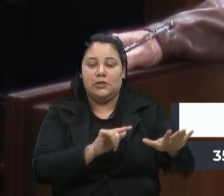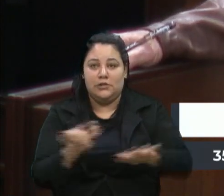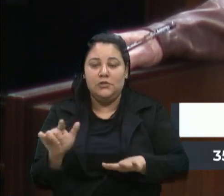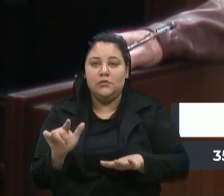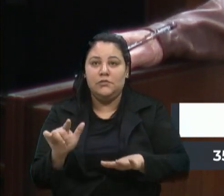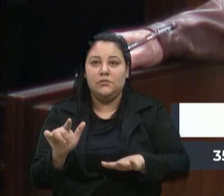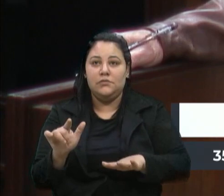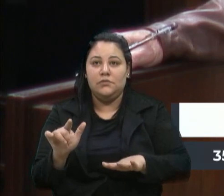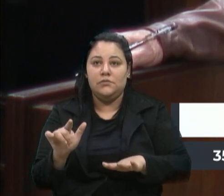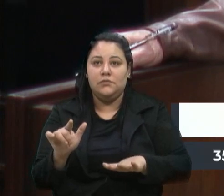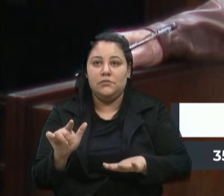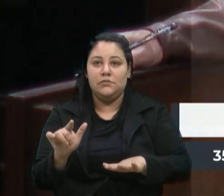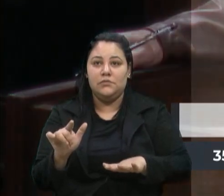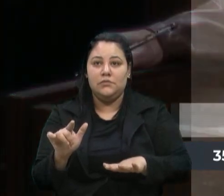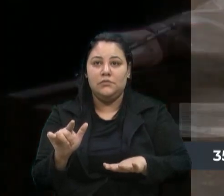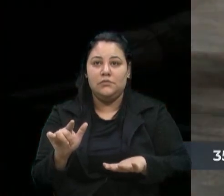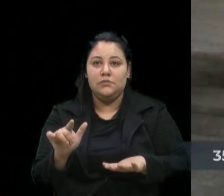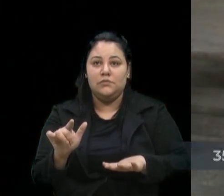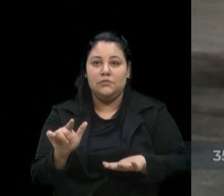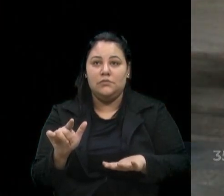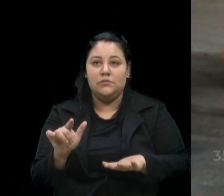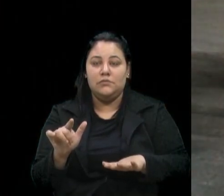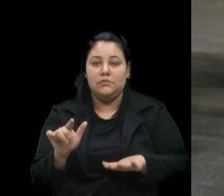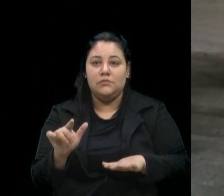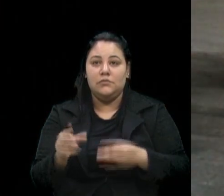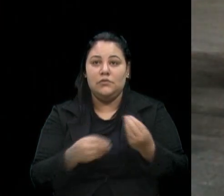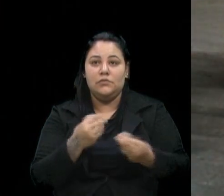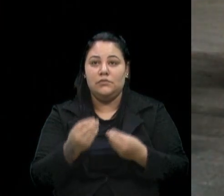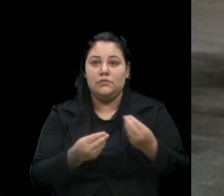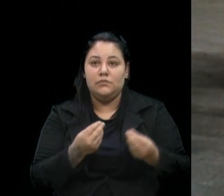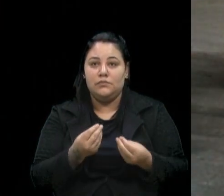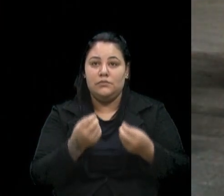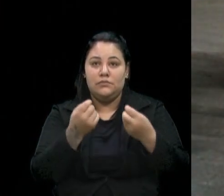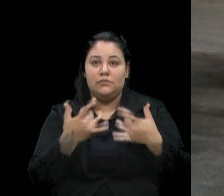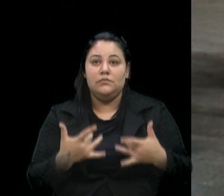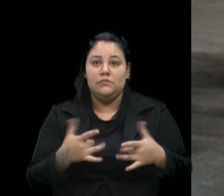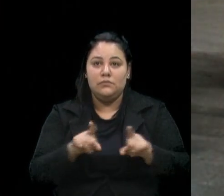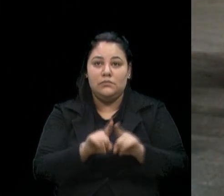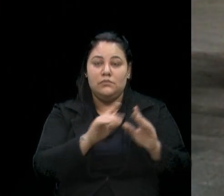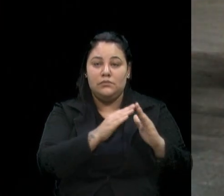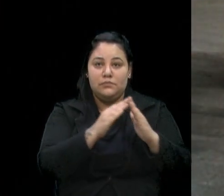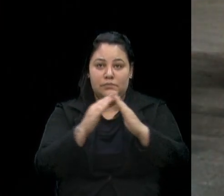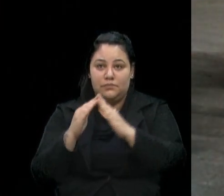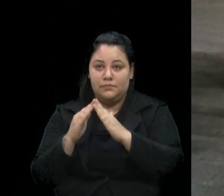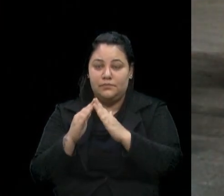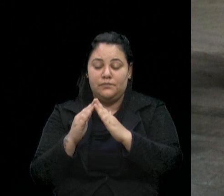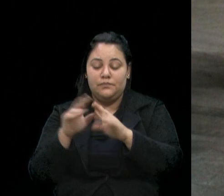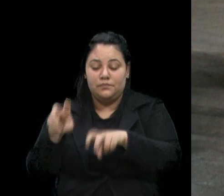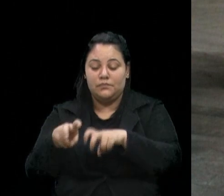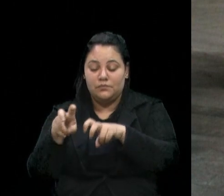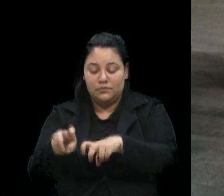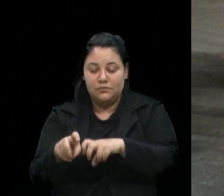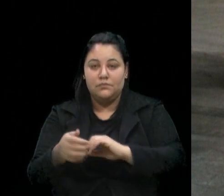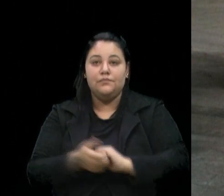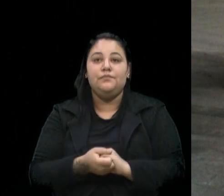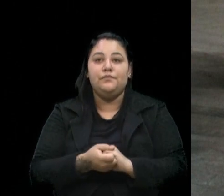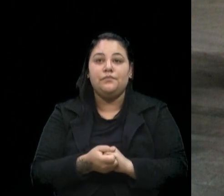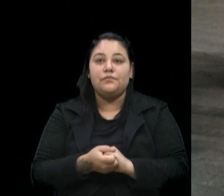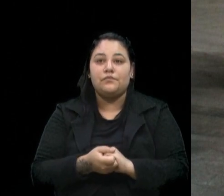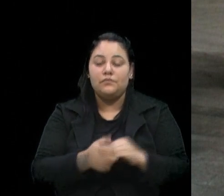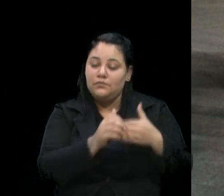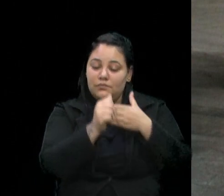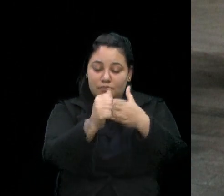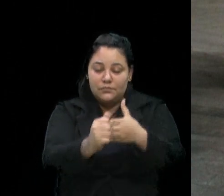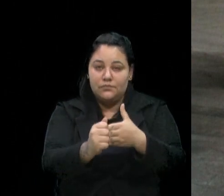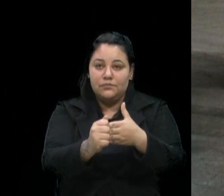Maesa para visitar o local para futuras instalações da Casa do Agricultor. Nos acompanharam o